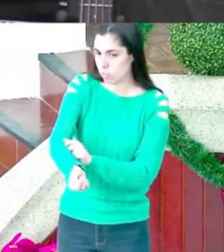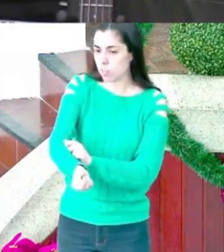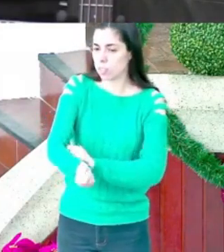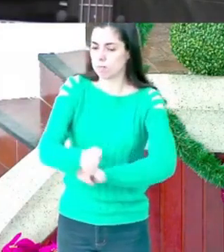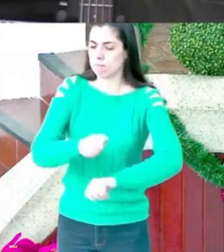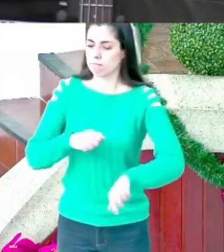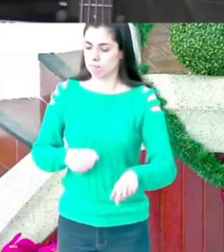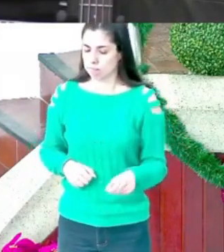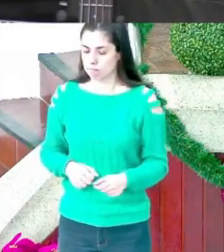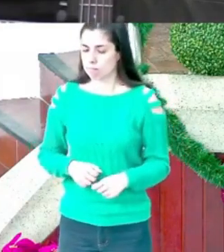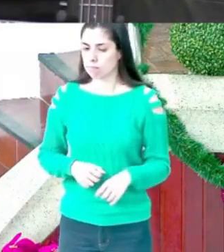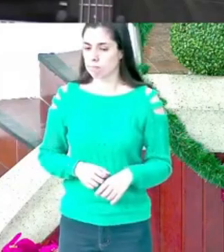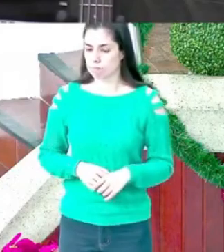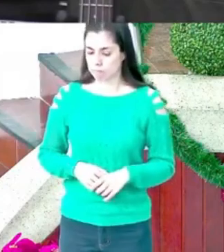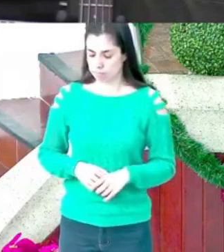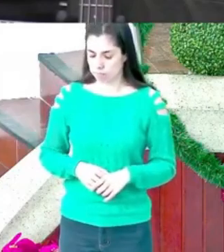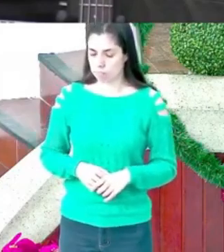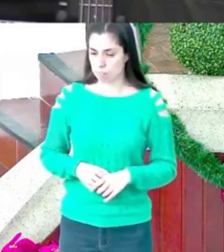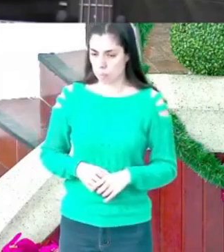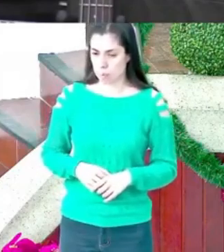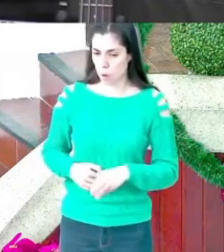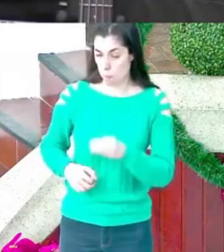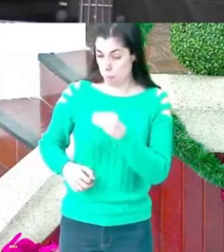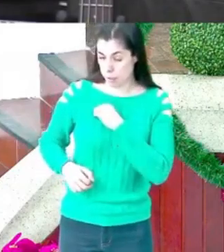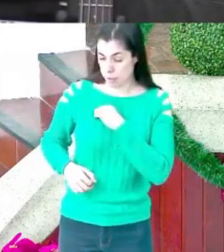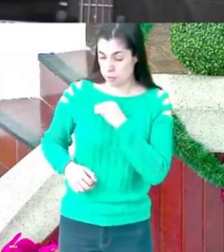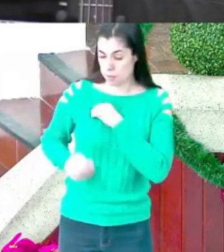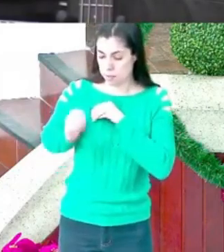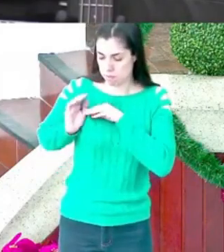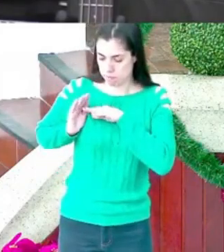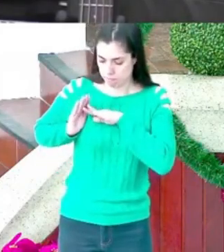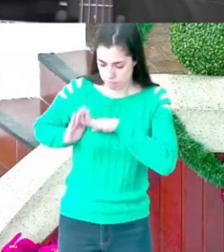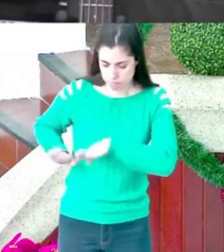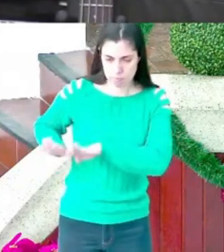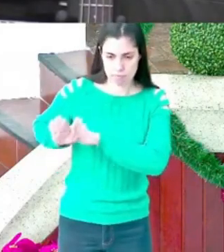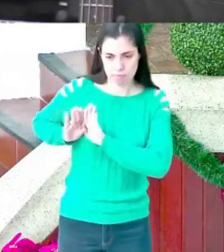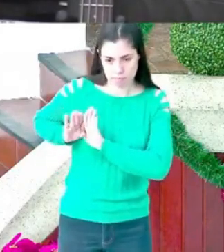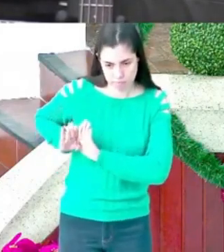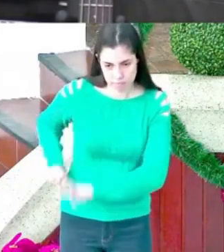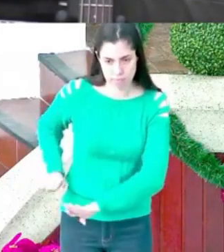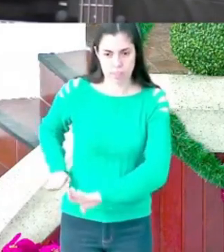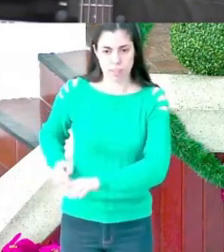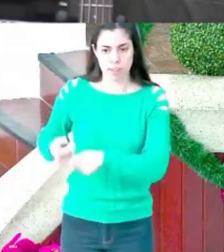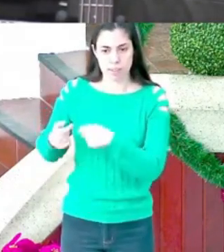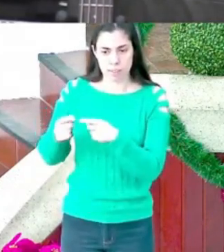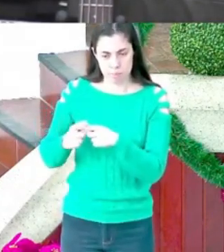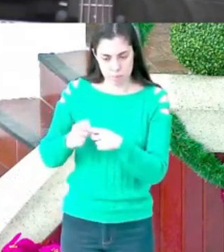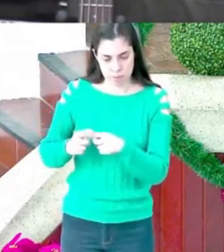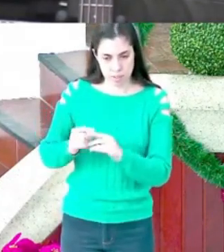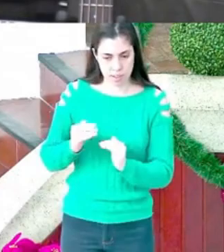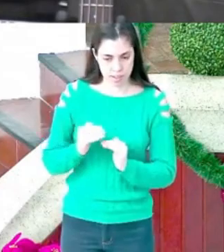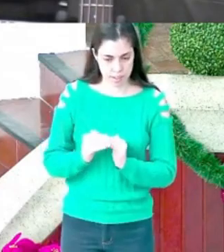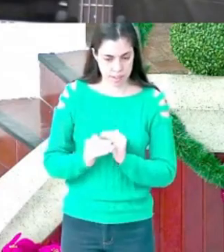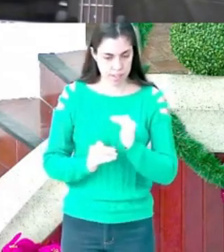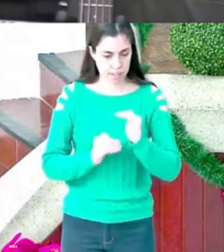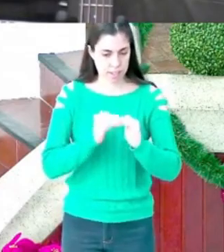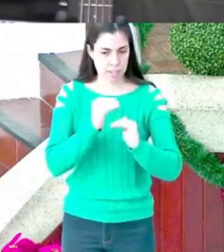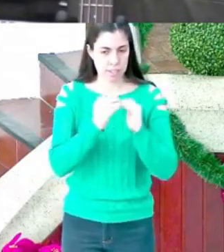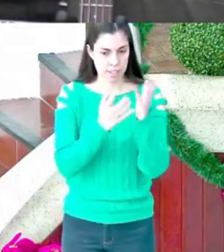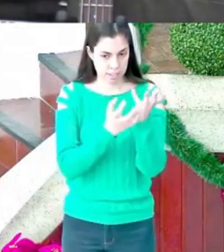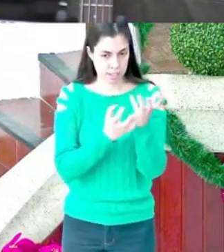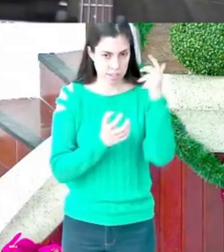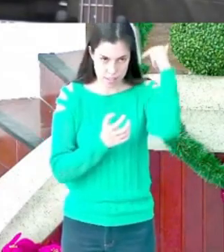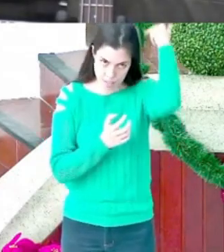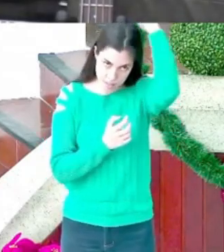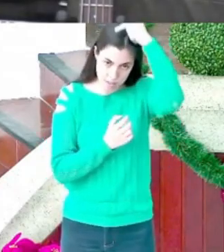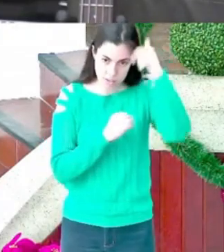autodisciplina e autonegação em suas vidas. Porque Cristo conhece o coração do homem. E